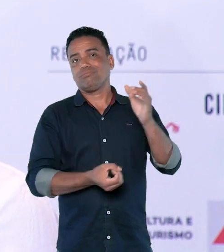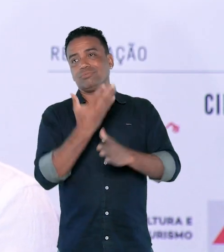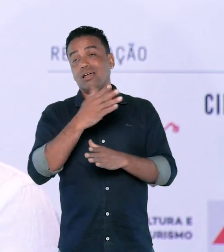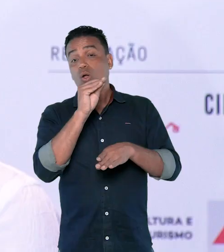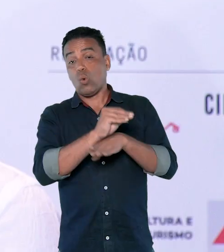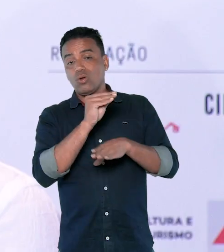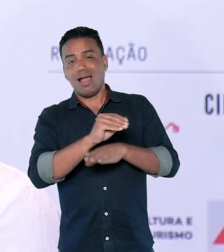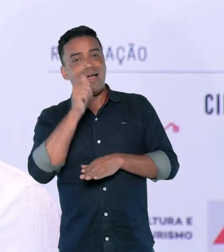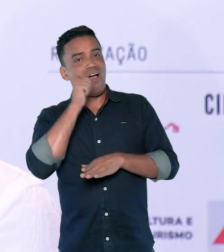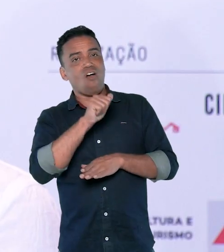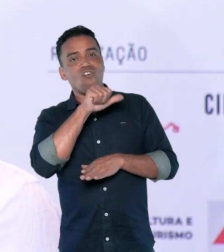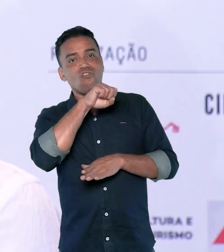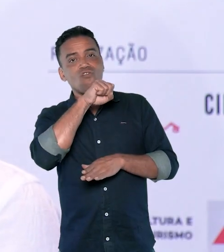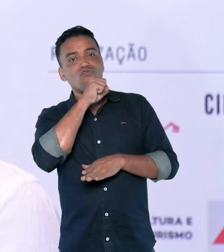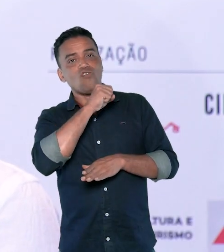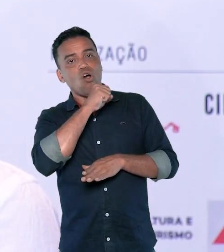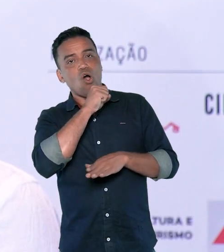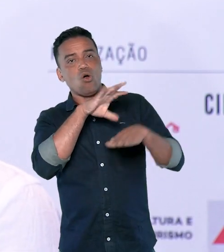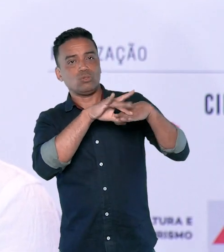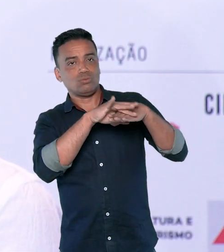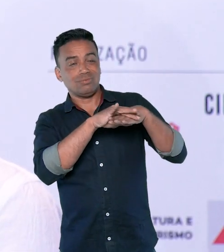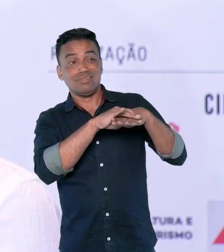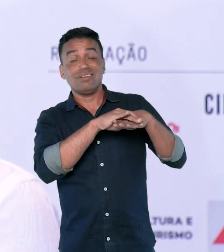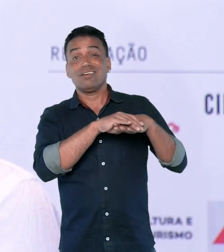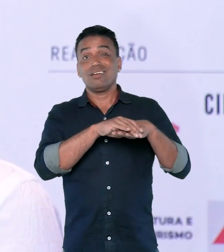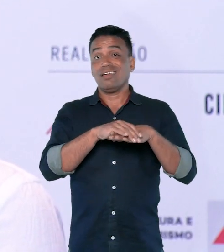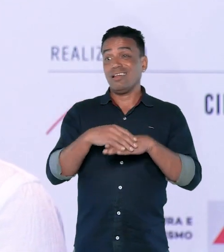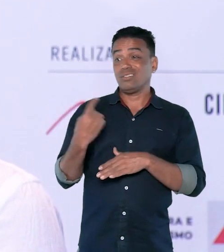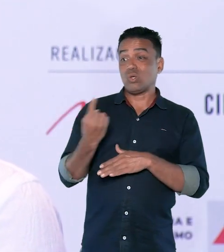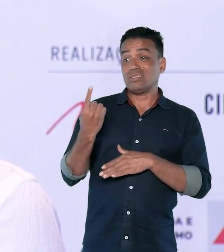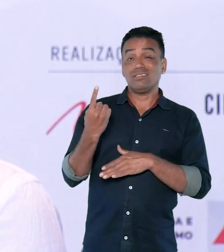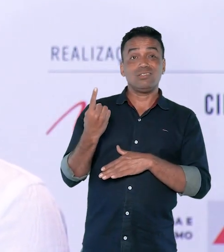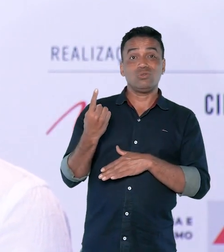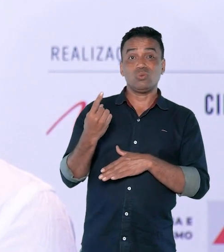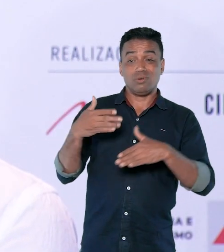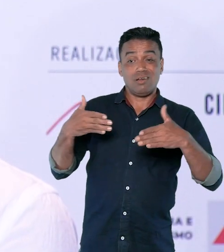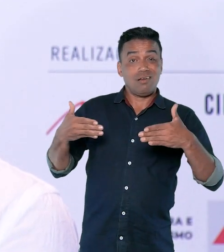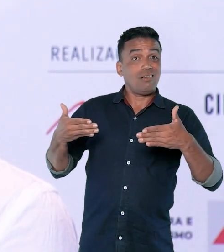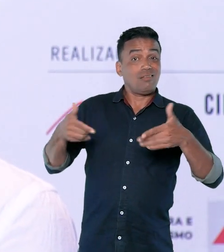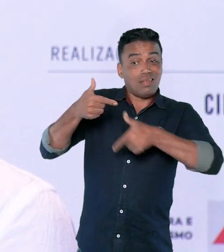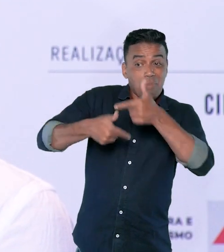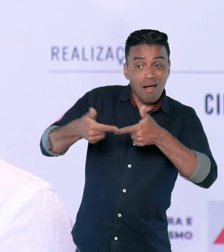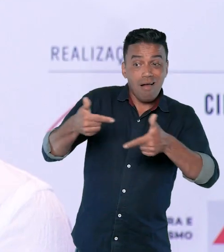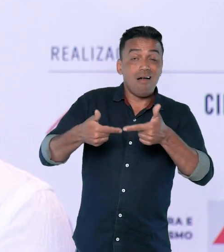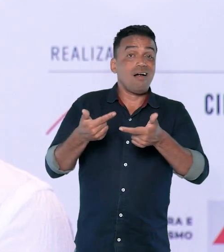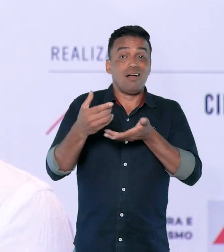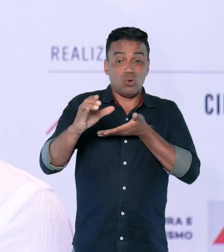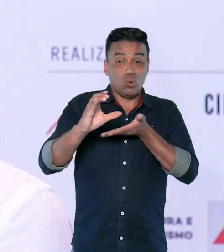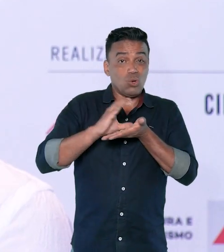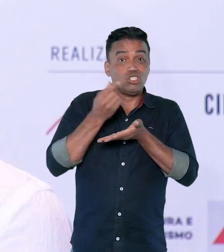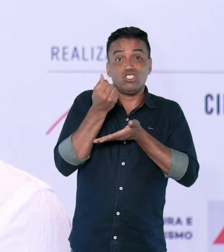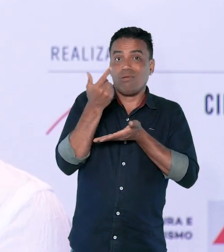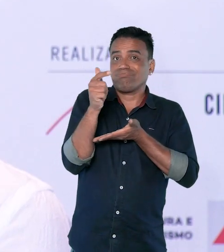avó, que está doente, ele não tem com quem deixar essa avó, ele está desempregado, não tem dinheiro, ele